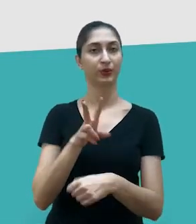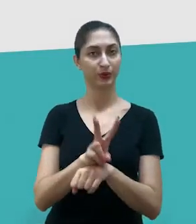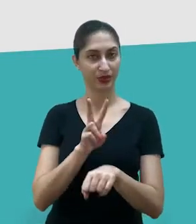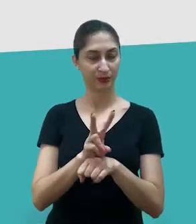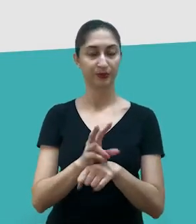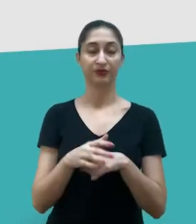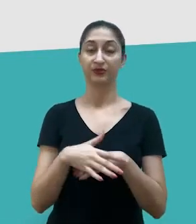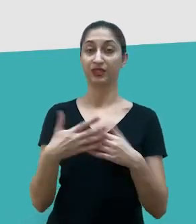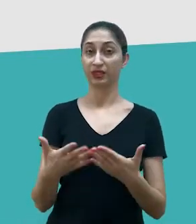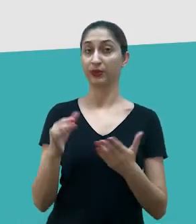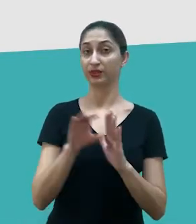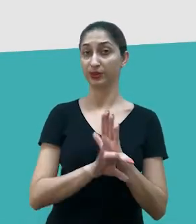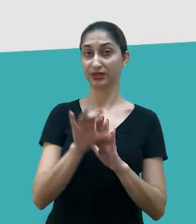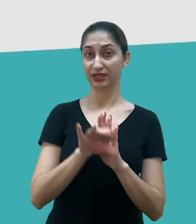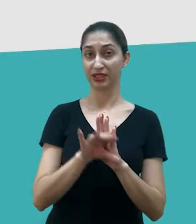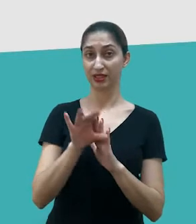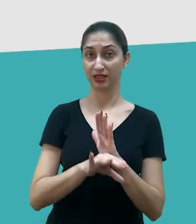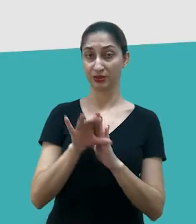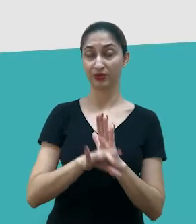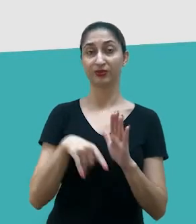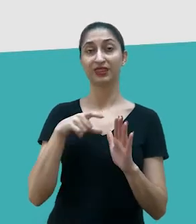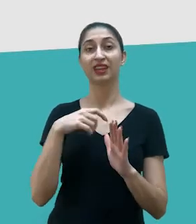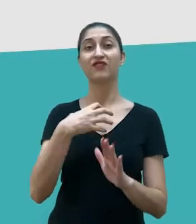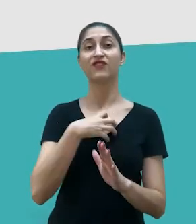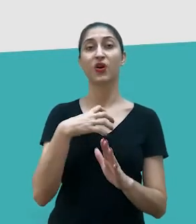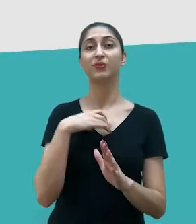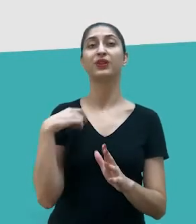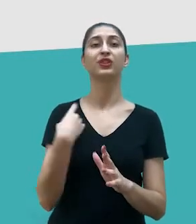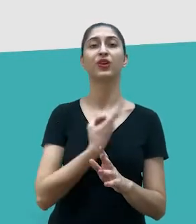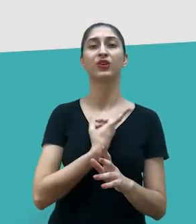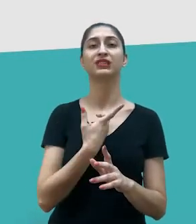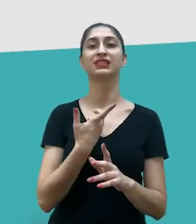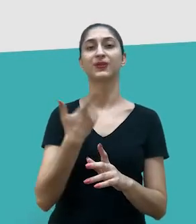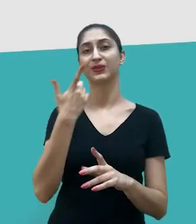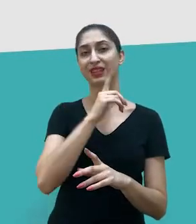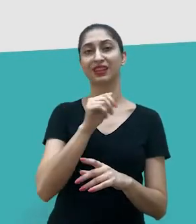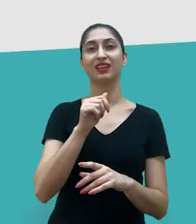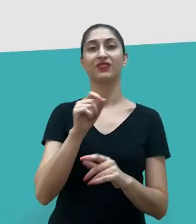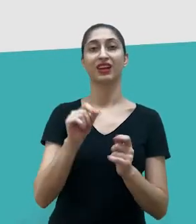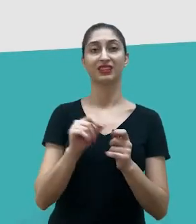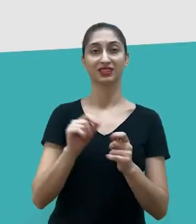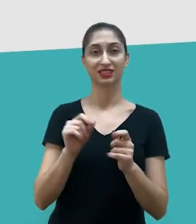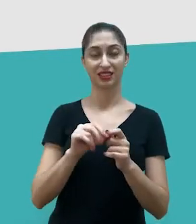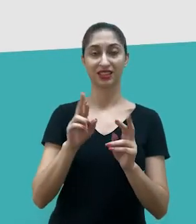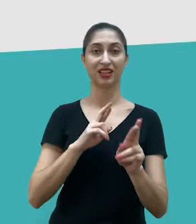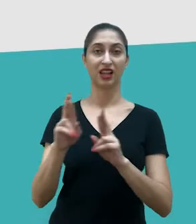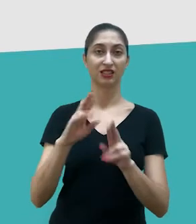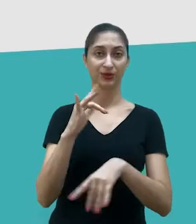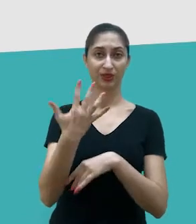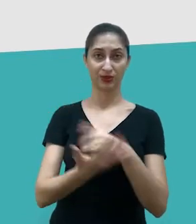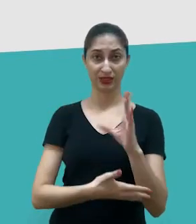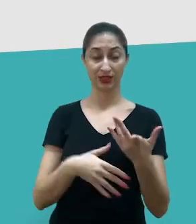cuidar. O conceito, ele envolve a maneira de como que nós devemos agir em relação à natureza,